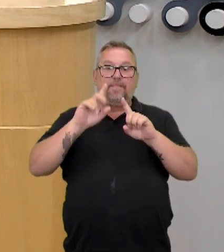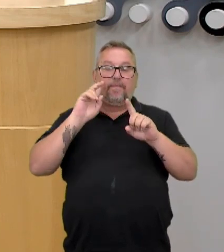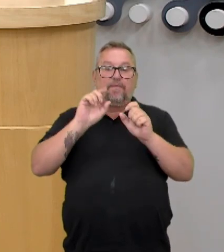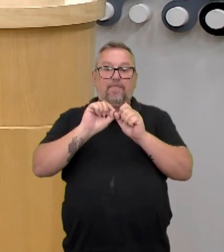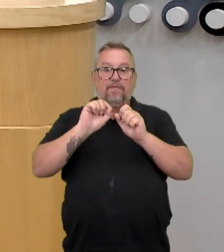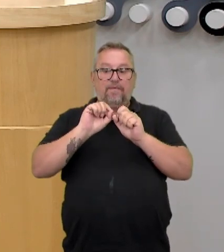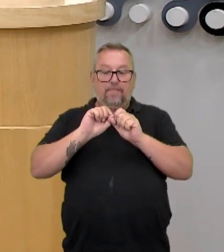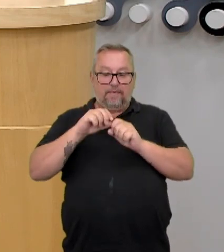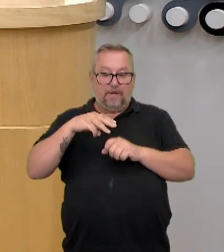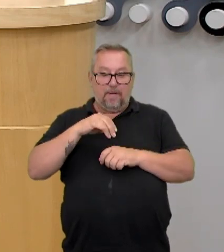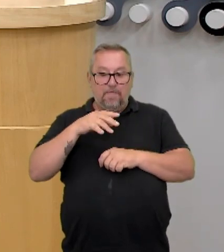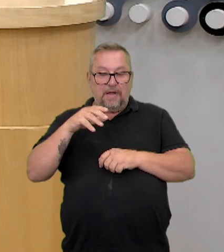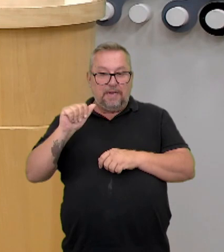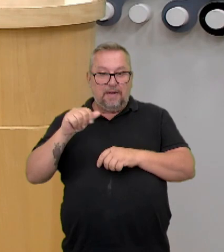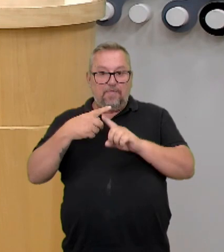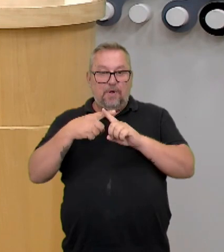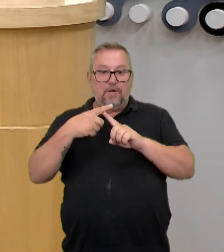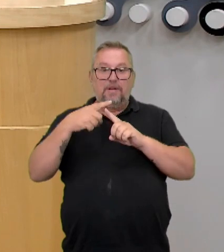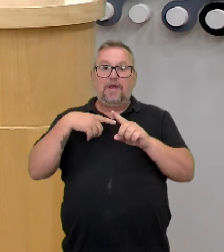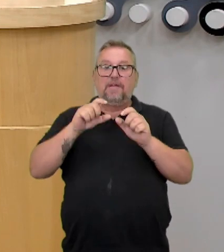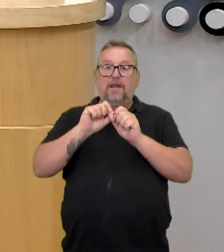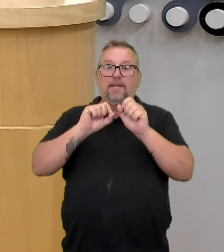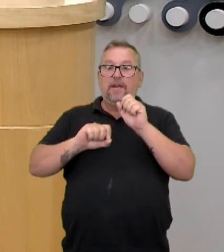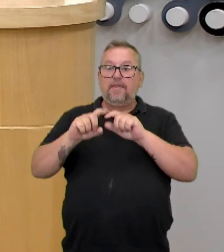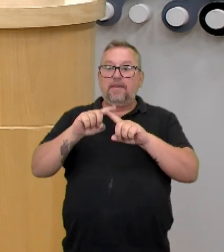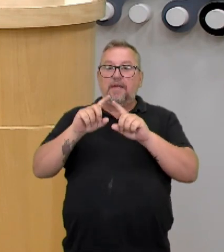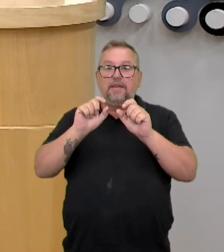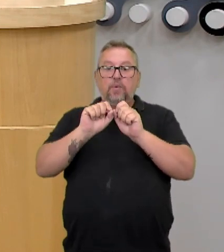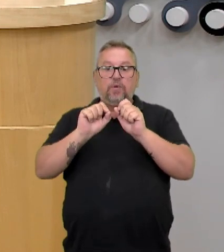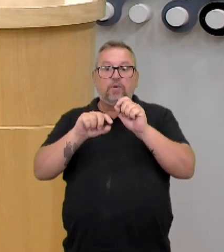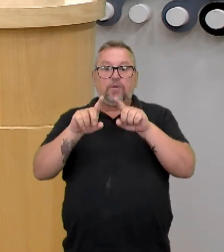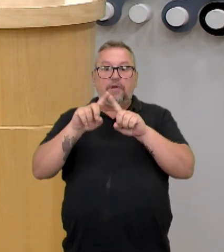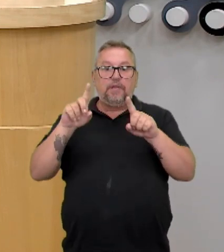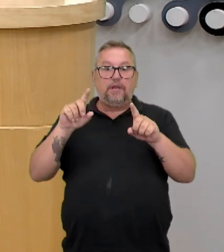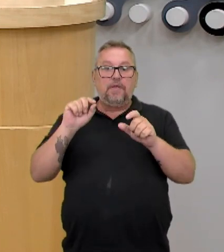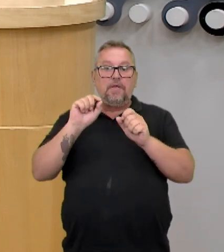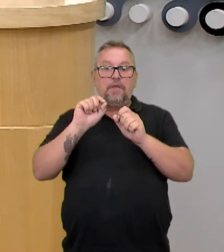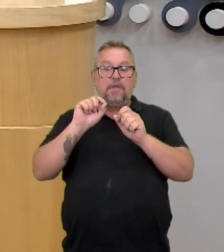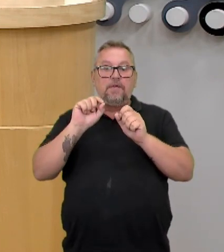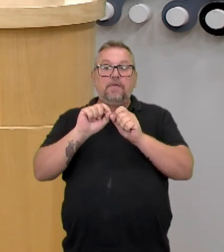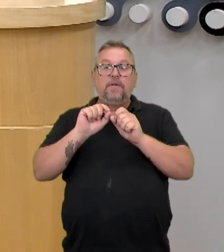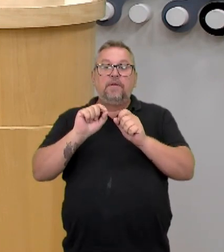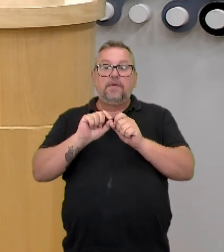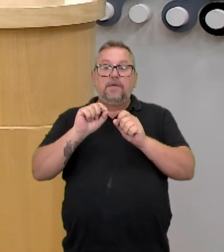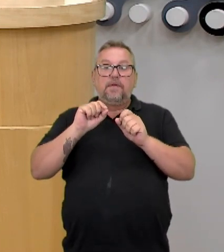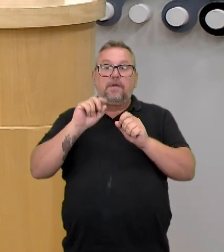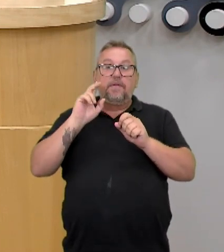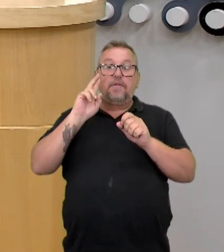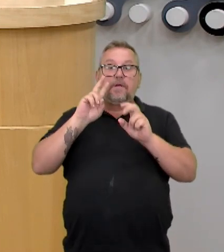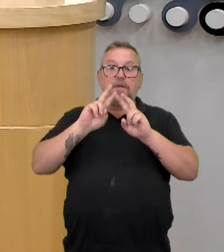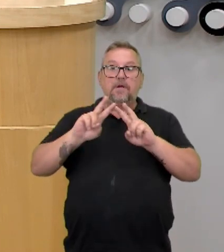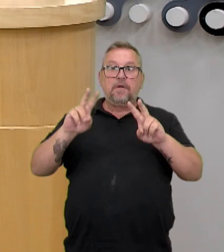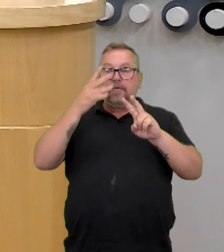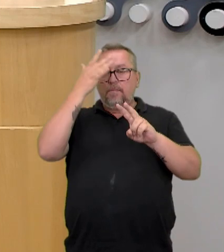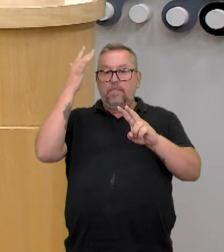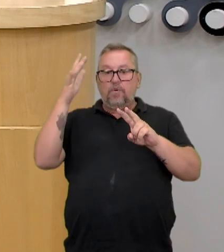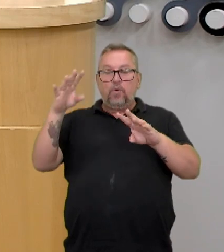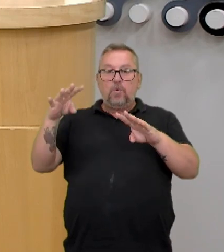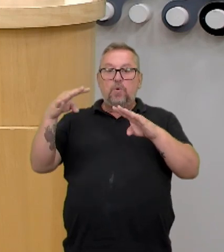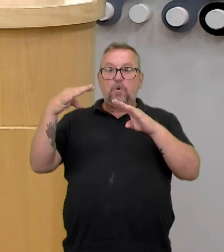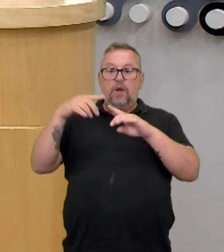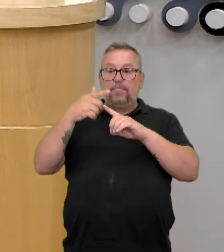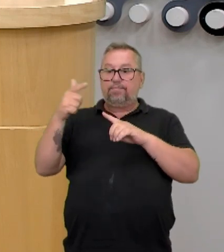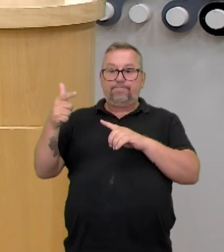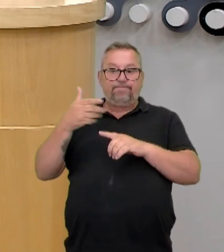dessa massividade, porque o que eles fazem vai gerando uma audiência muito grande, a grande mídia não tem como